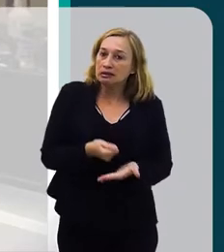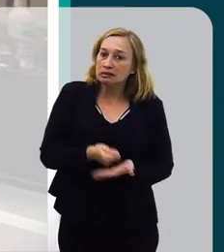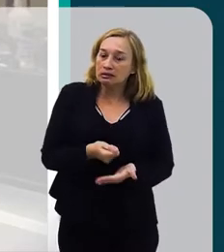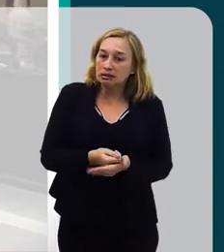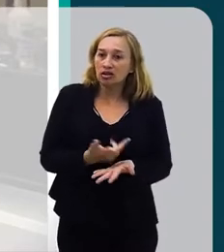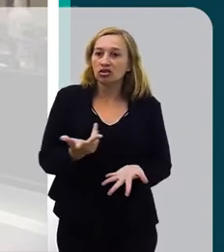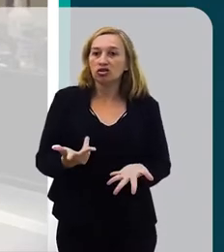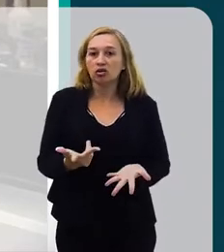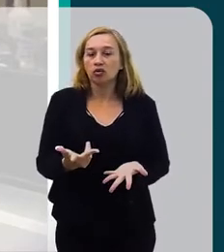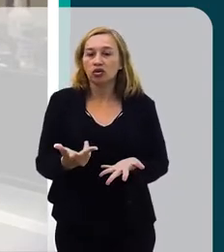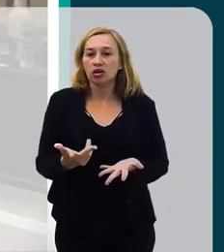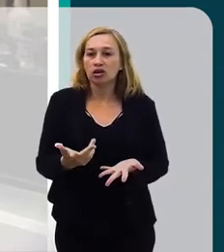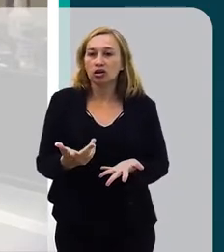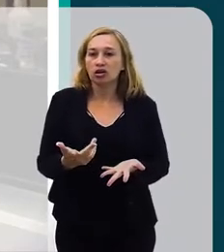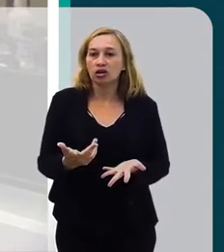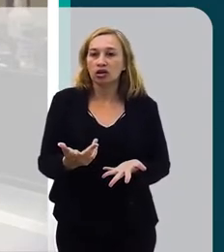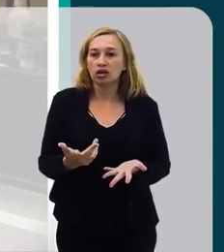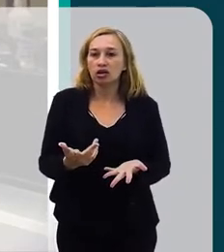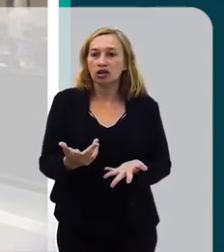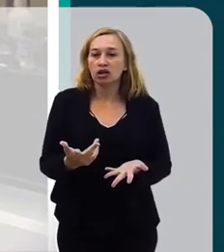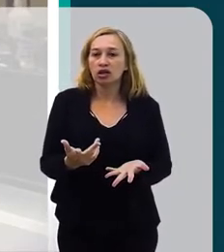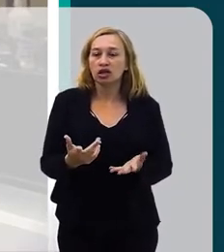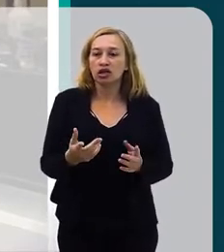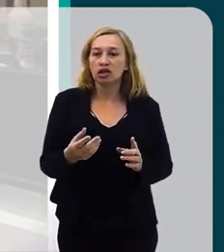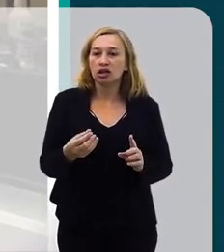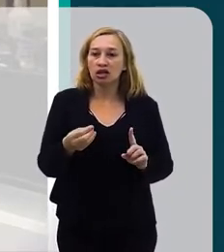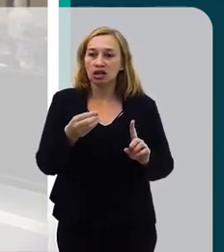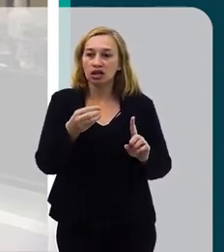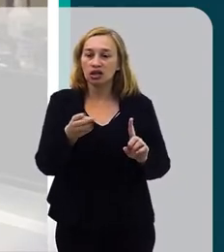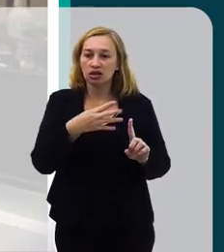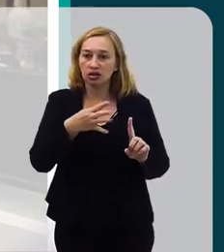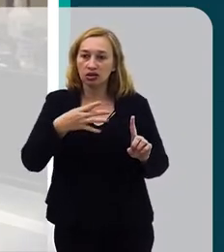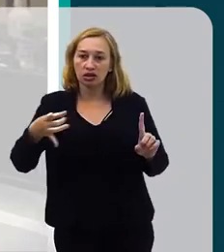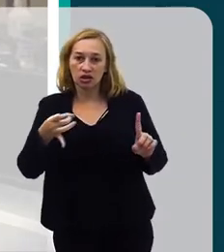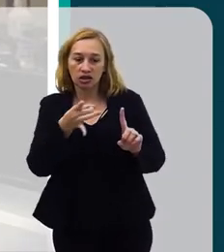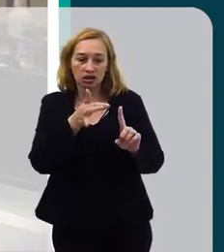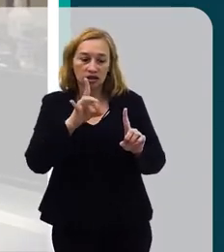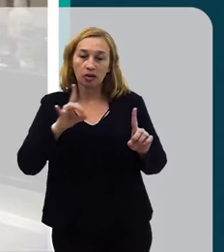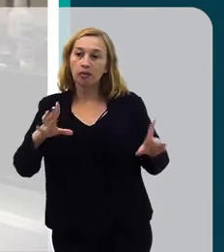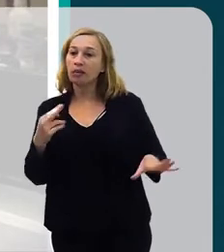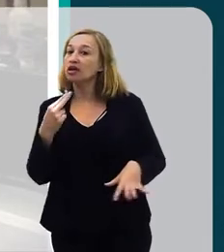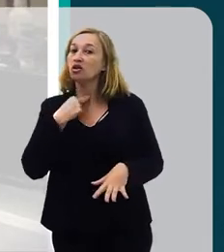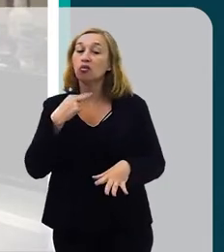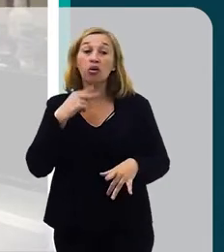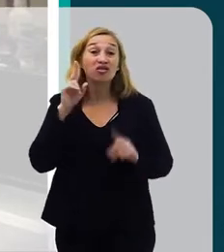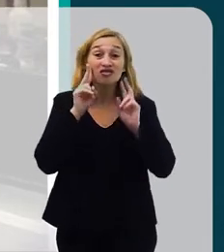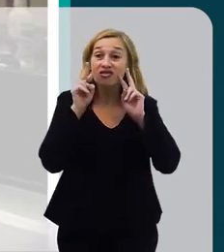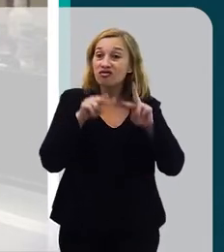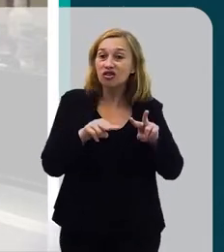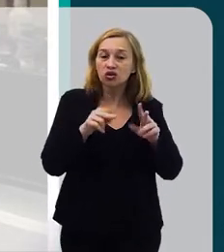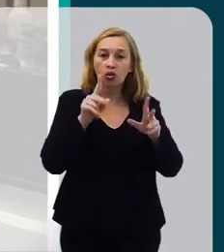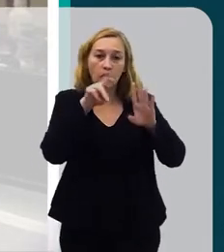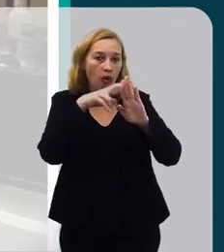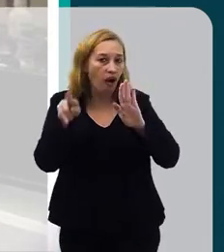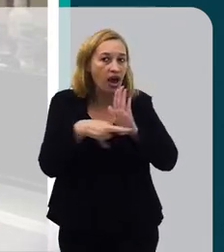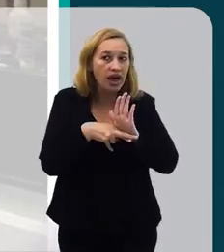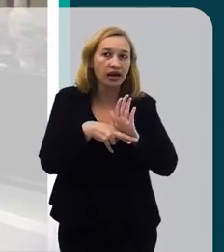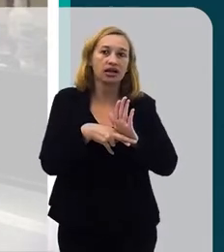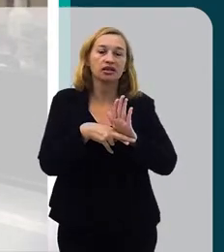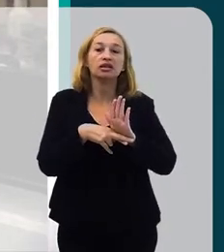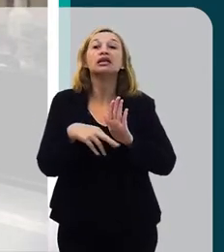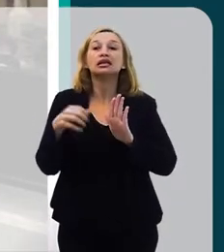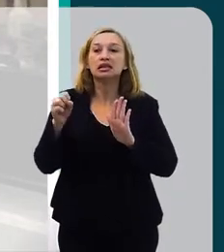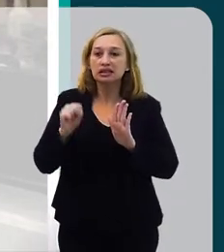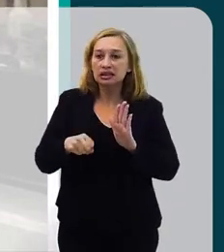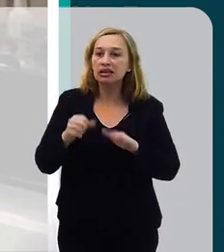elas insistam em reproduzir a transfobia, mas isso não pode ser visto como